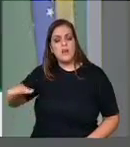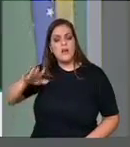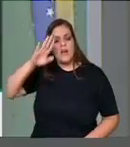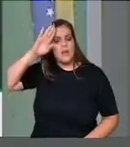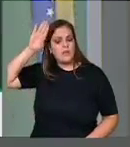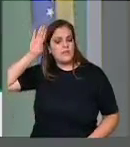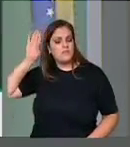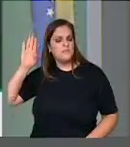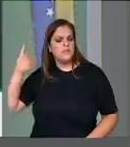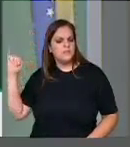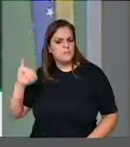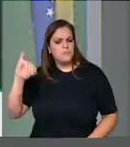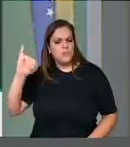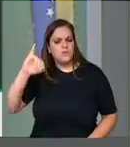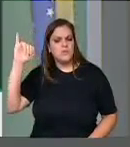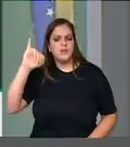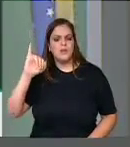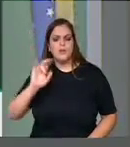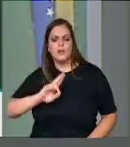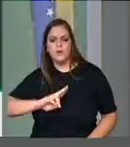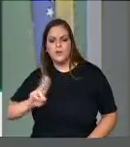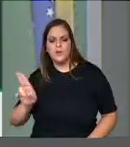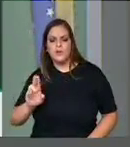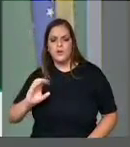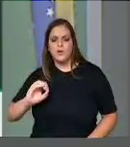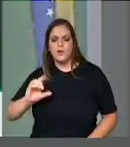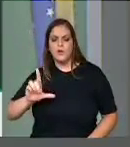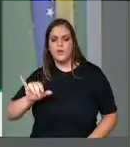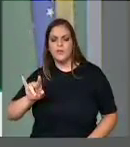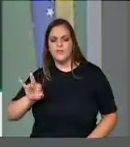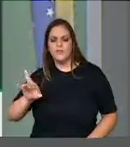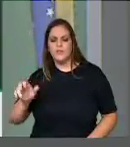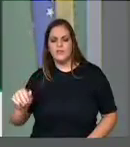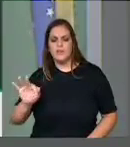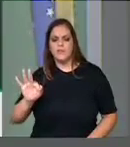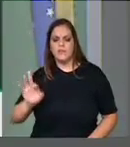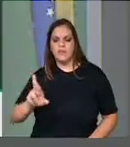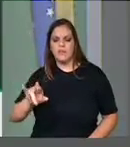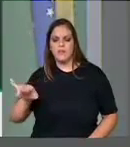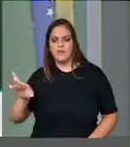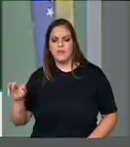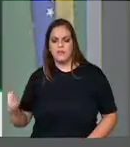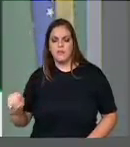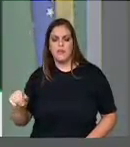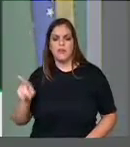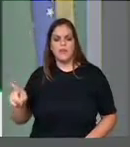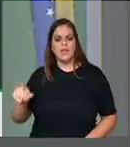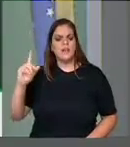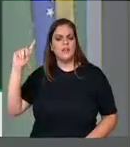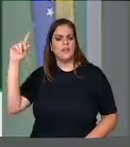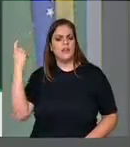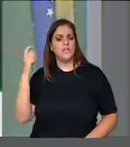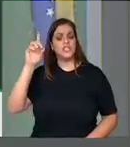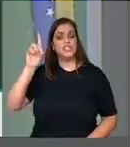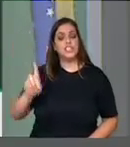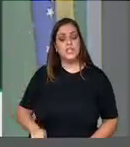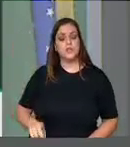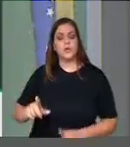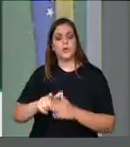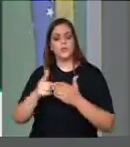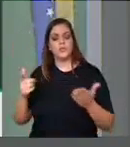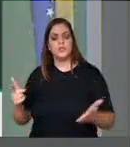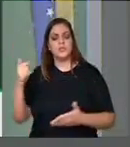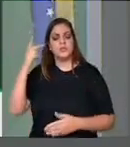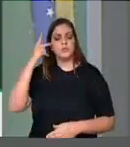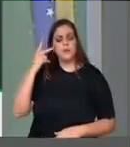academia que esse país já teve, que se chamava Oliveiras Ferreira. Foi redator, diretor do Estado de São Paulo,